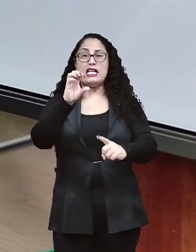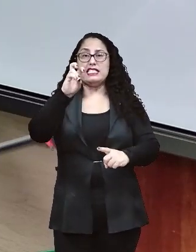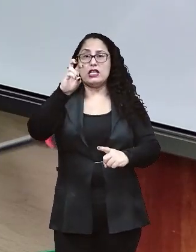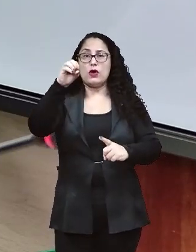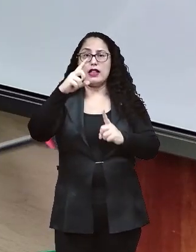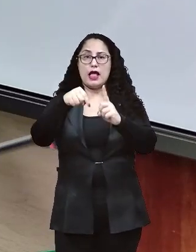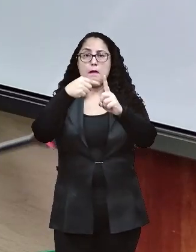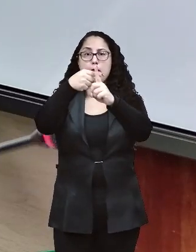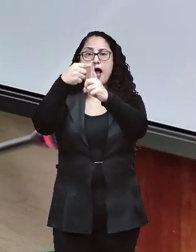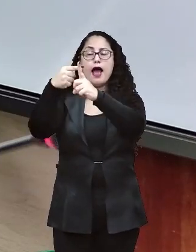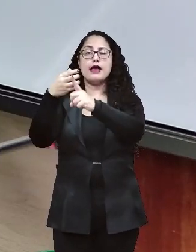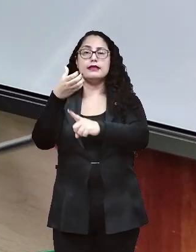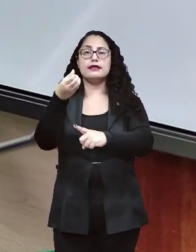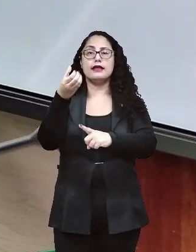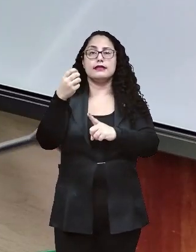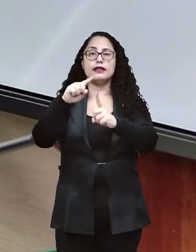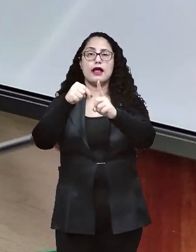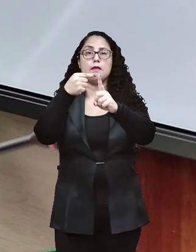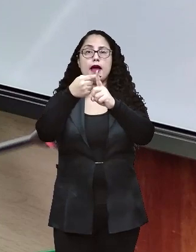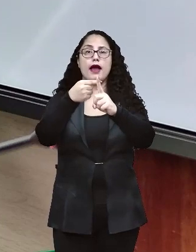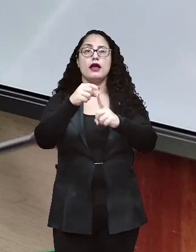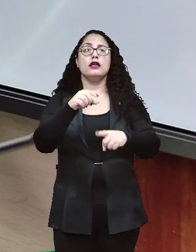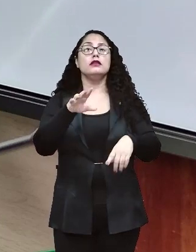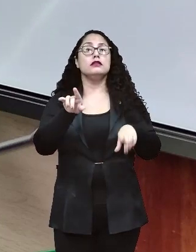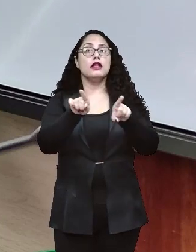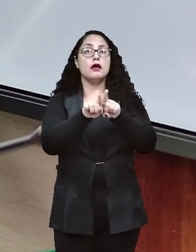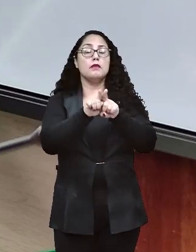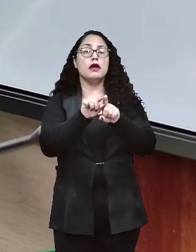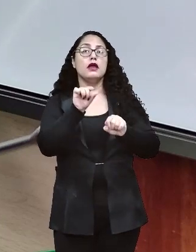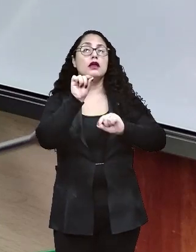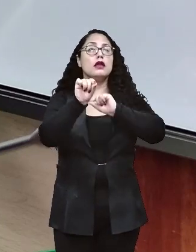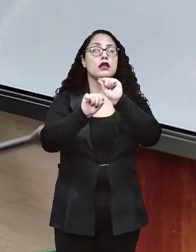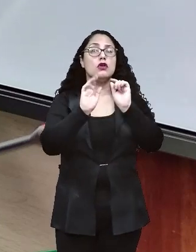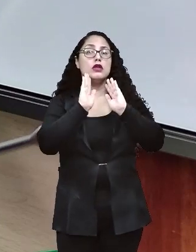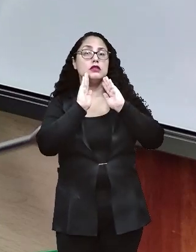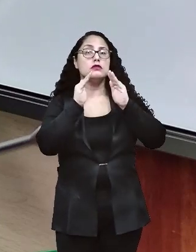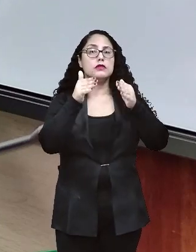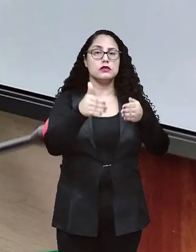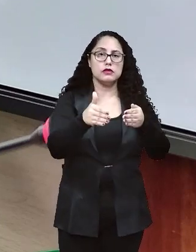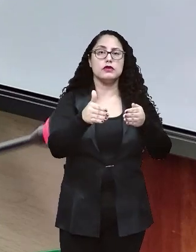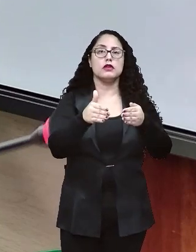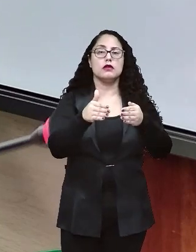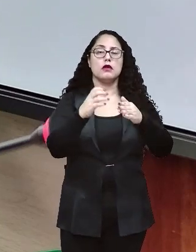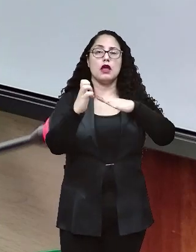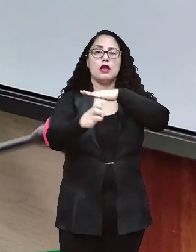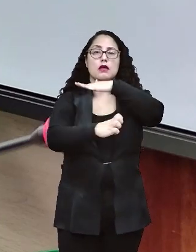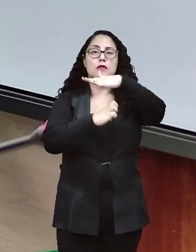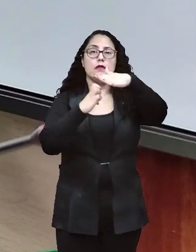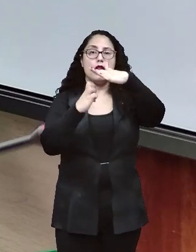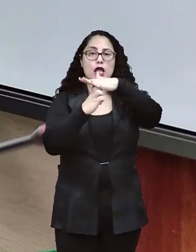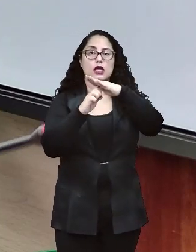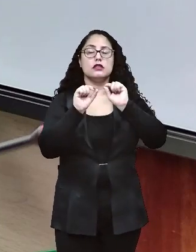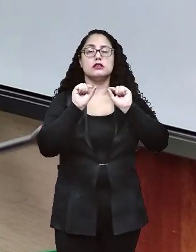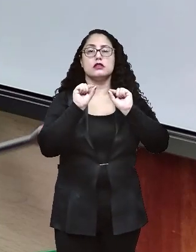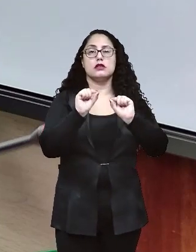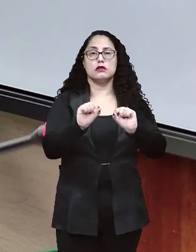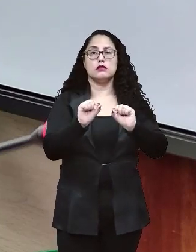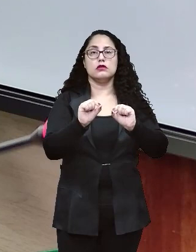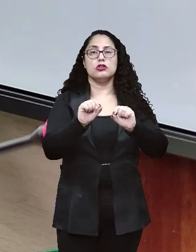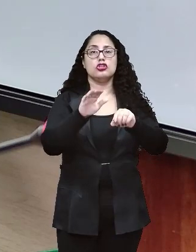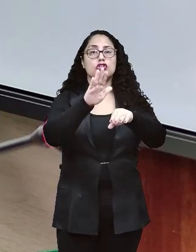50+, normalmente são... E tem especificamente uma empresa, que é uma empresa